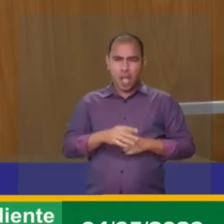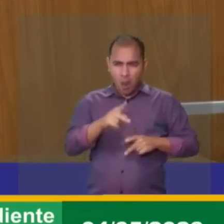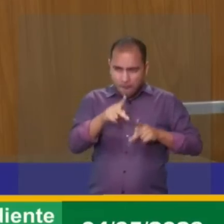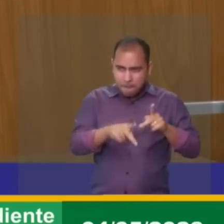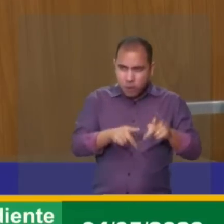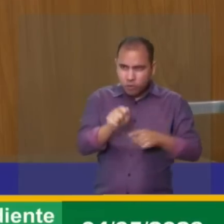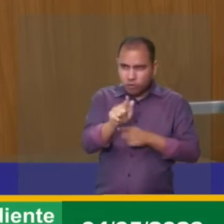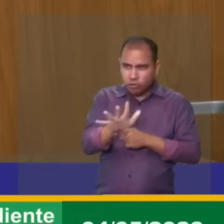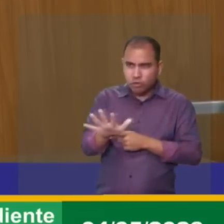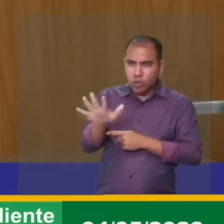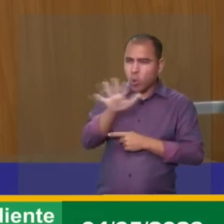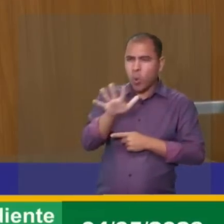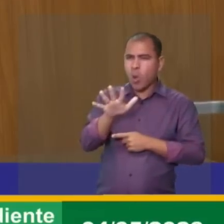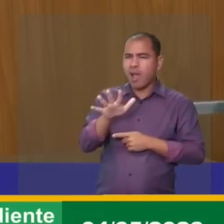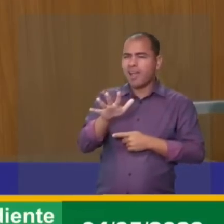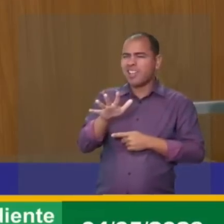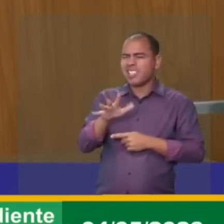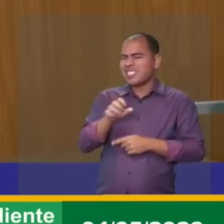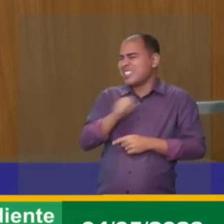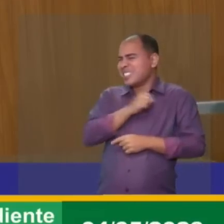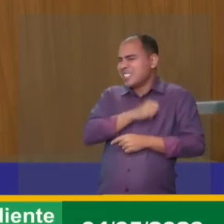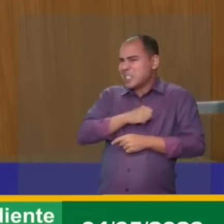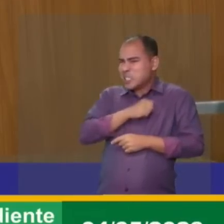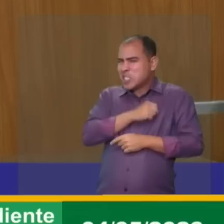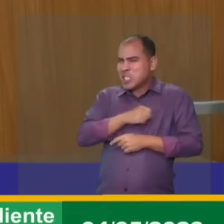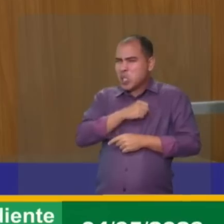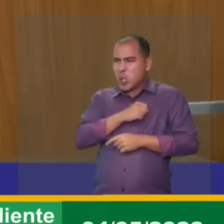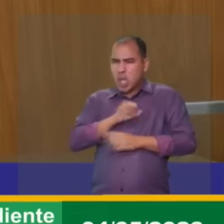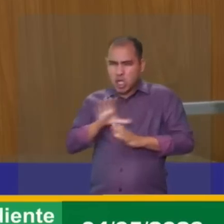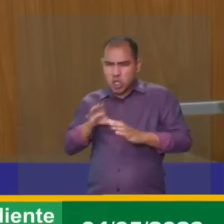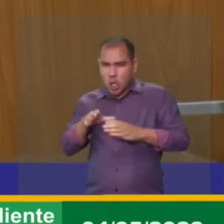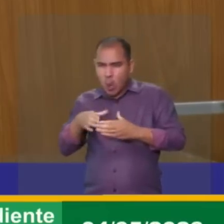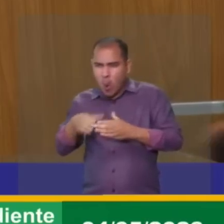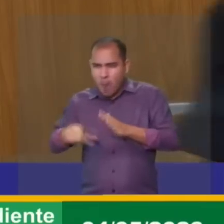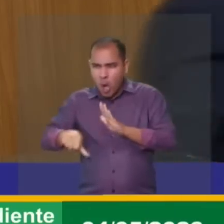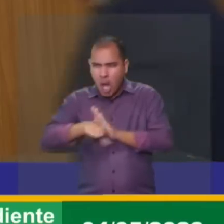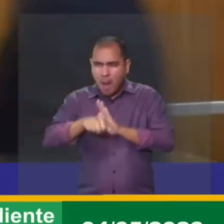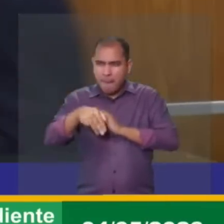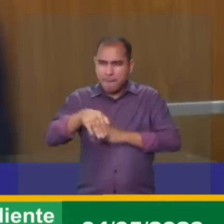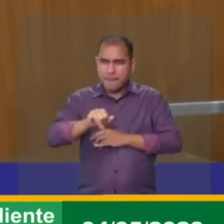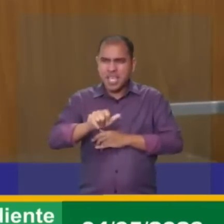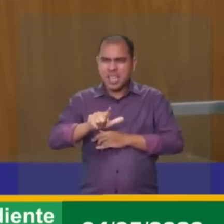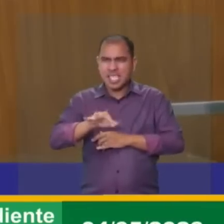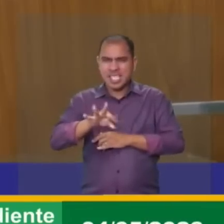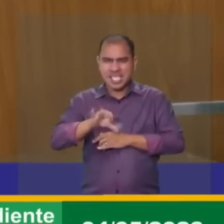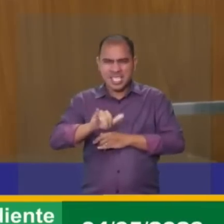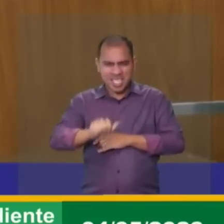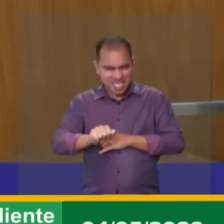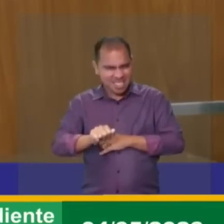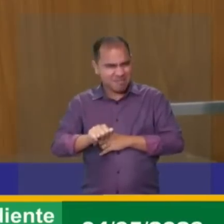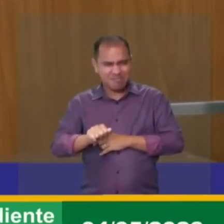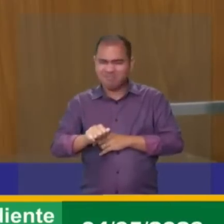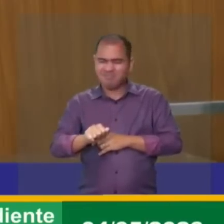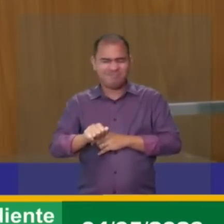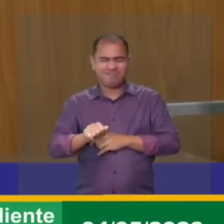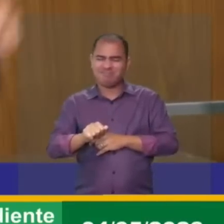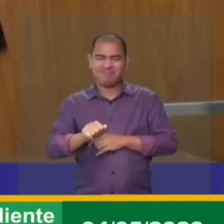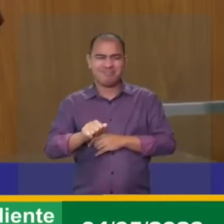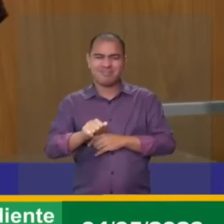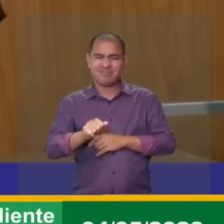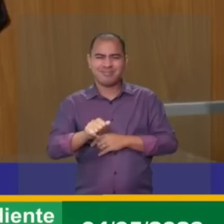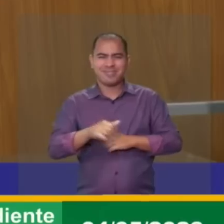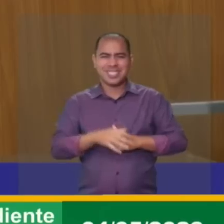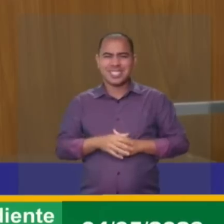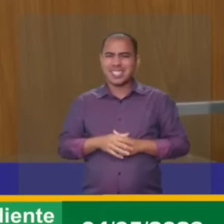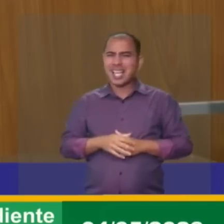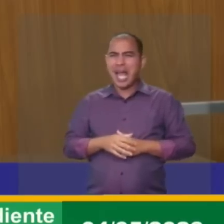milícias que o governo de vocês pregaram nesse país o estado de Goiás não está com saudade